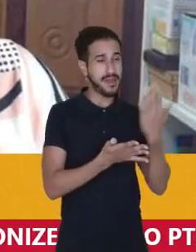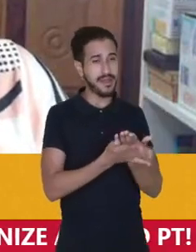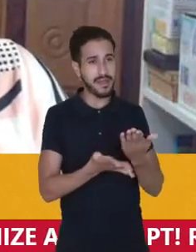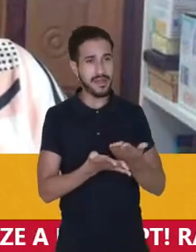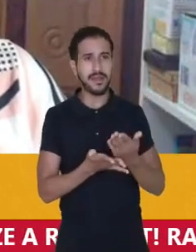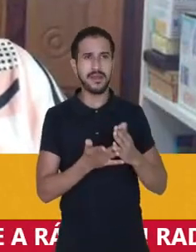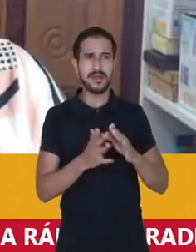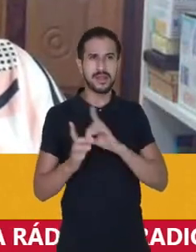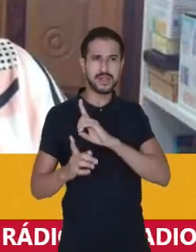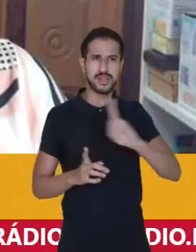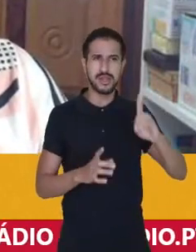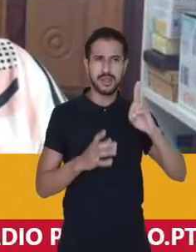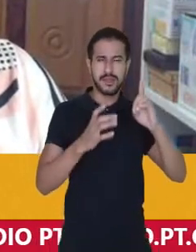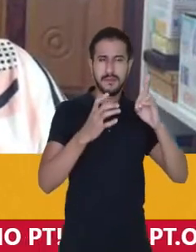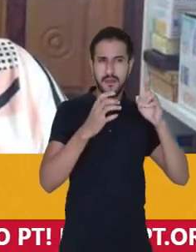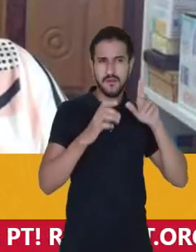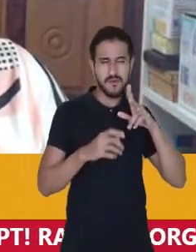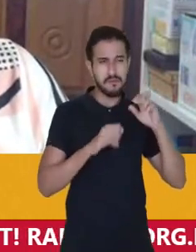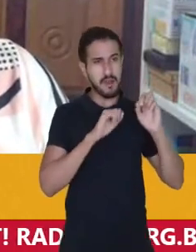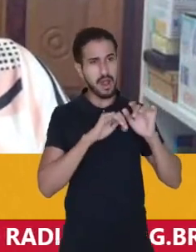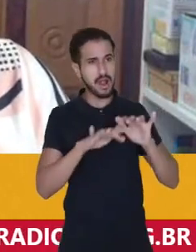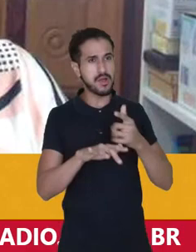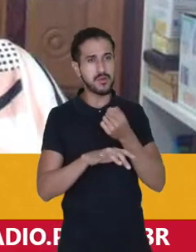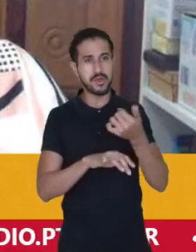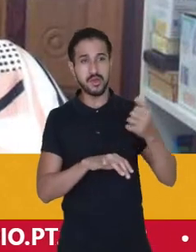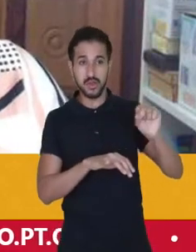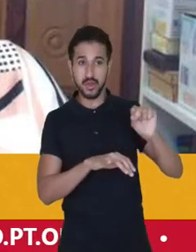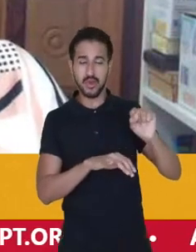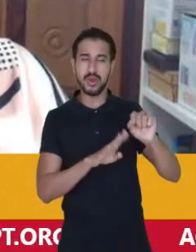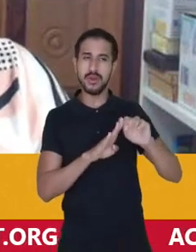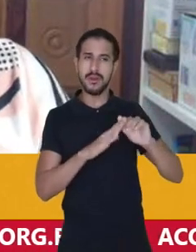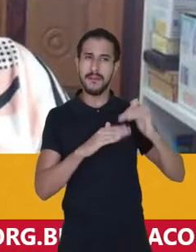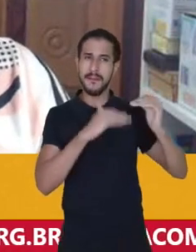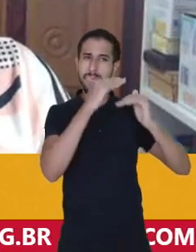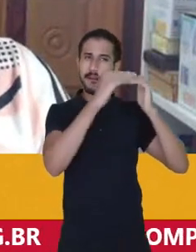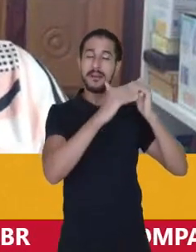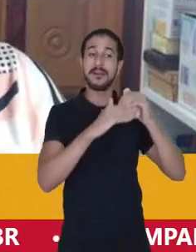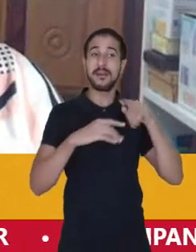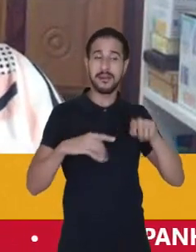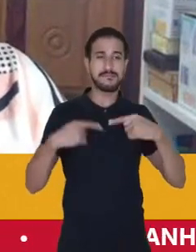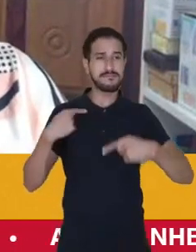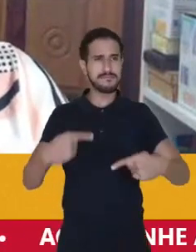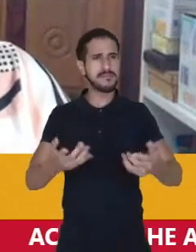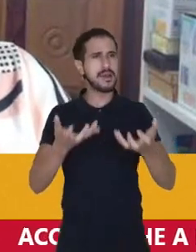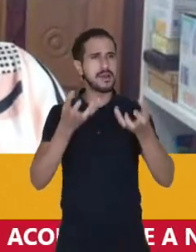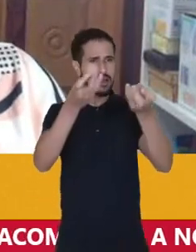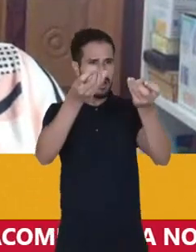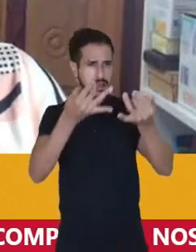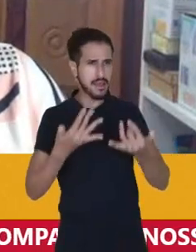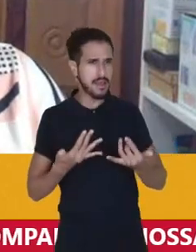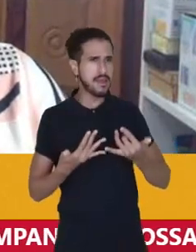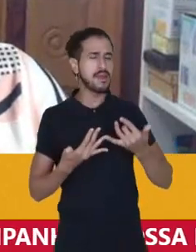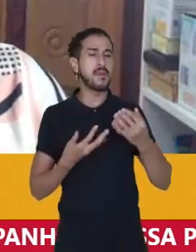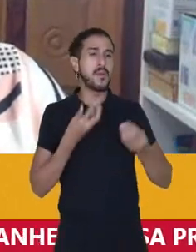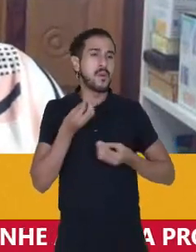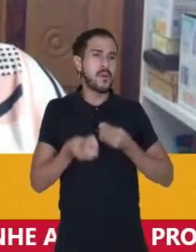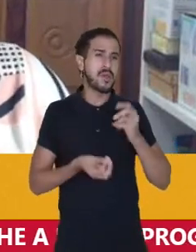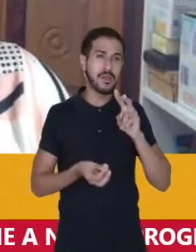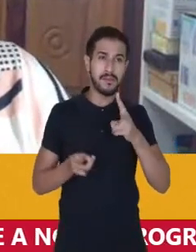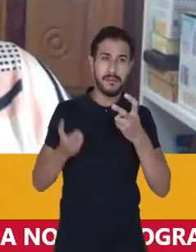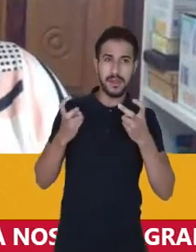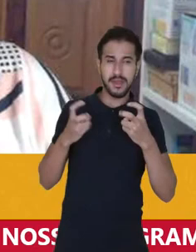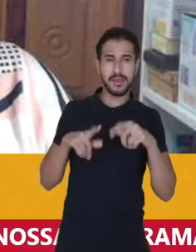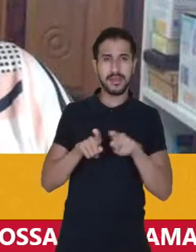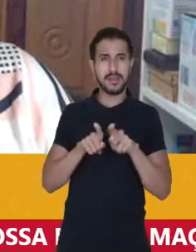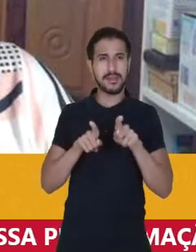ascensão da extrema-direita em 2018. E nessa discussão, que você falasse um pouco para a gente como é que você vê